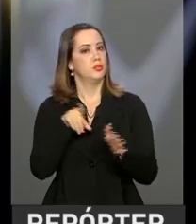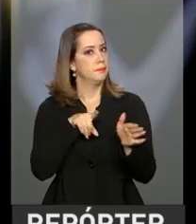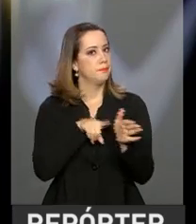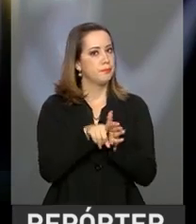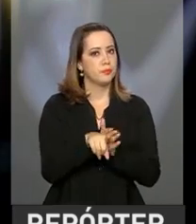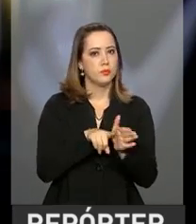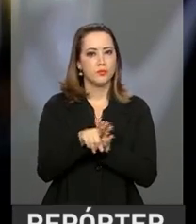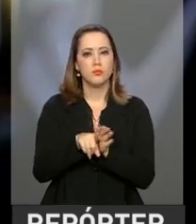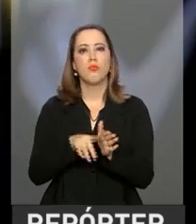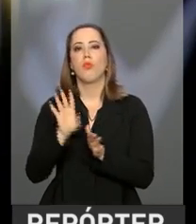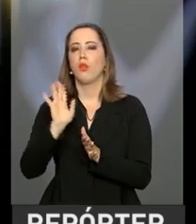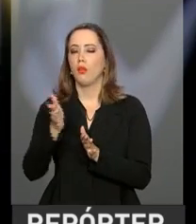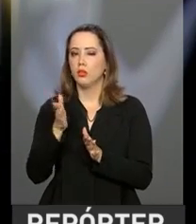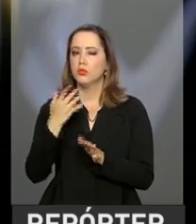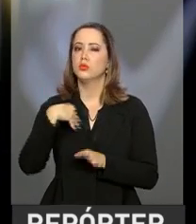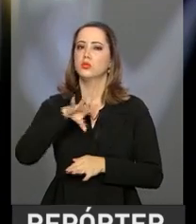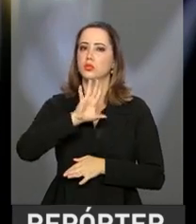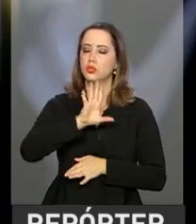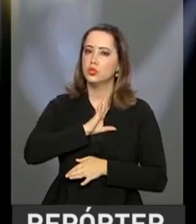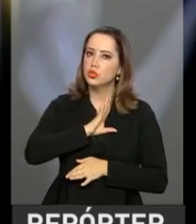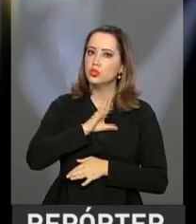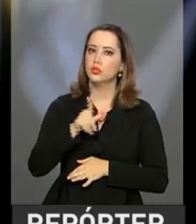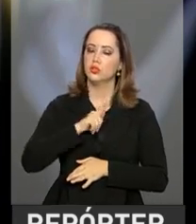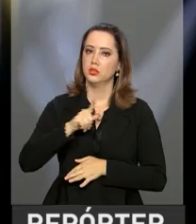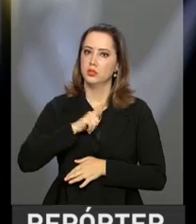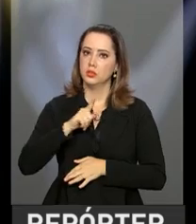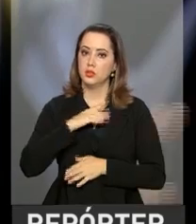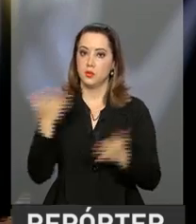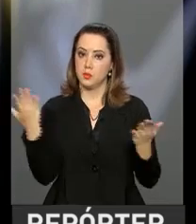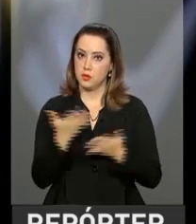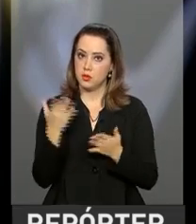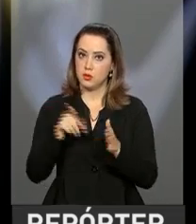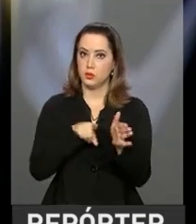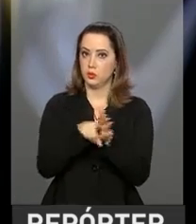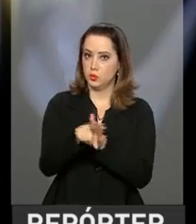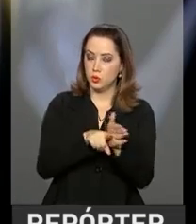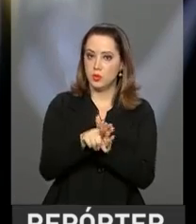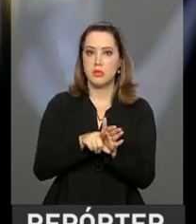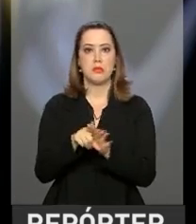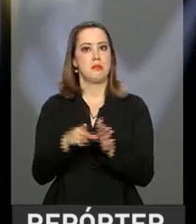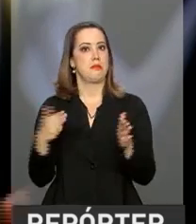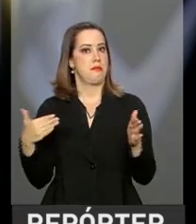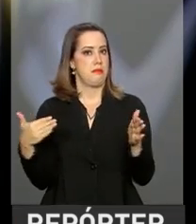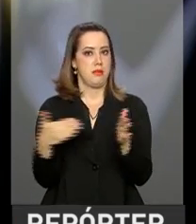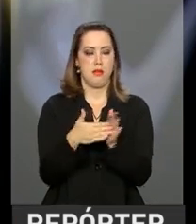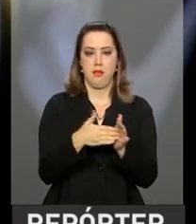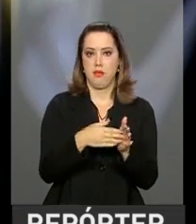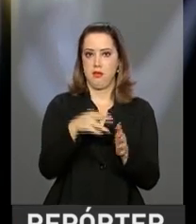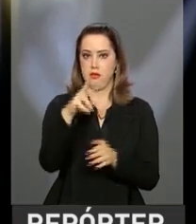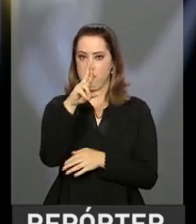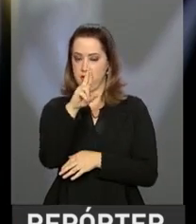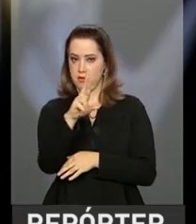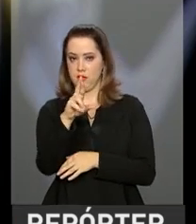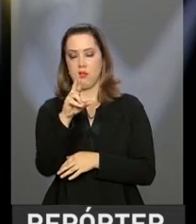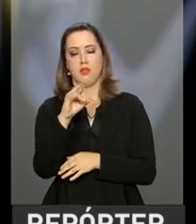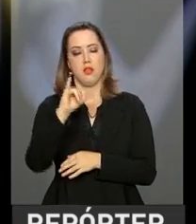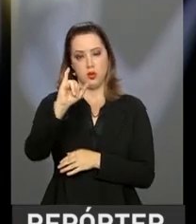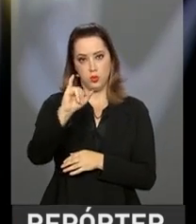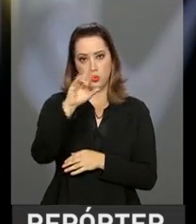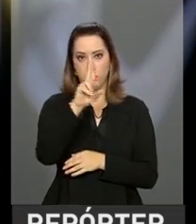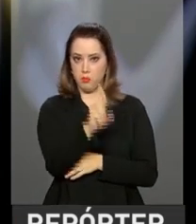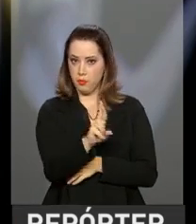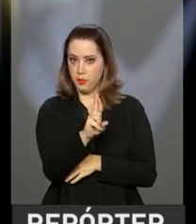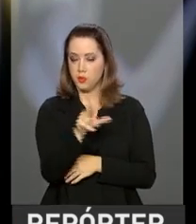dados que nós Montamos pela primeira vez vai se cruzar dados até da Receita Federal se a pessoa declarou não declarou Imposto de Renda se